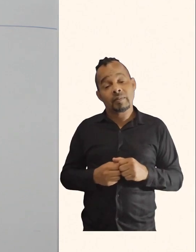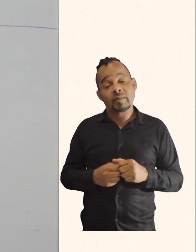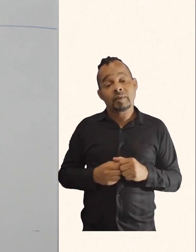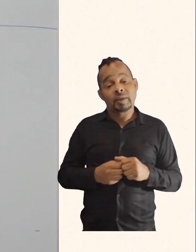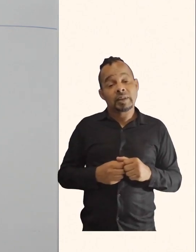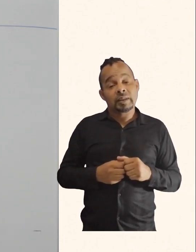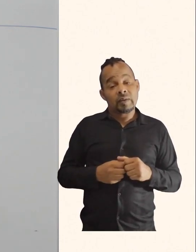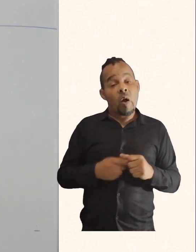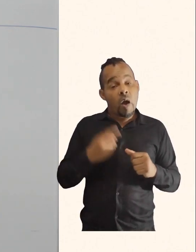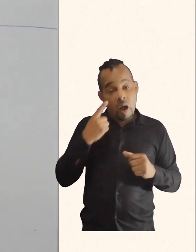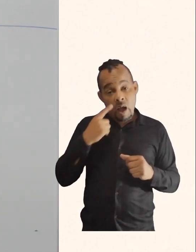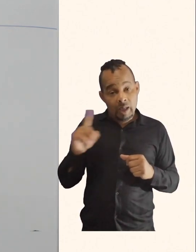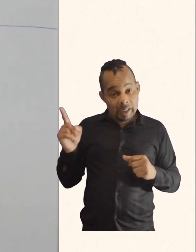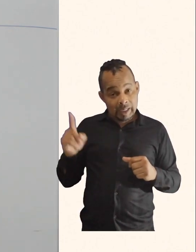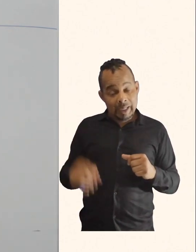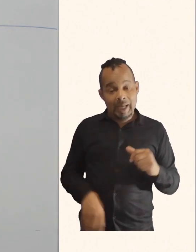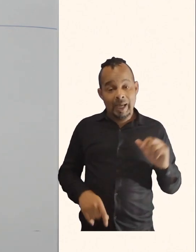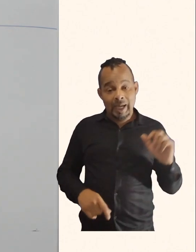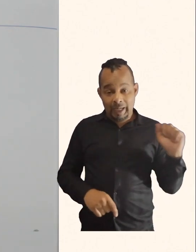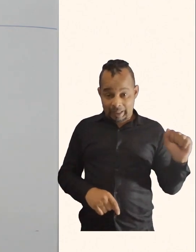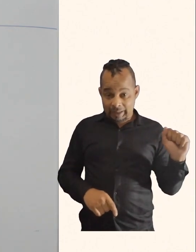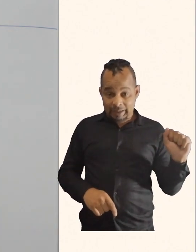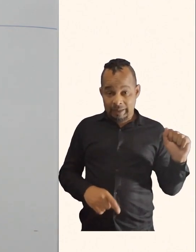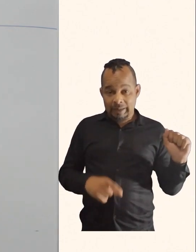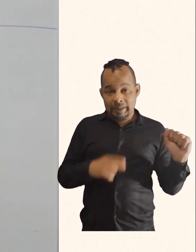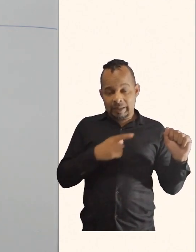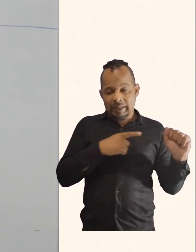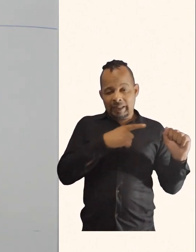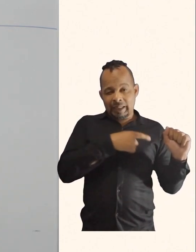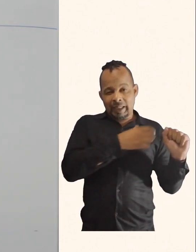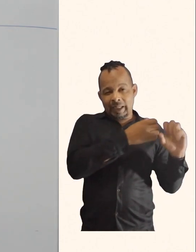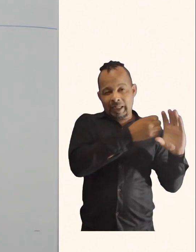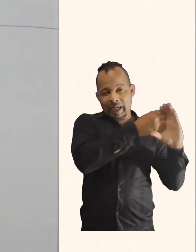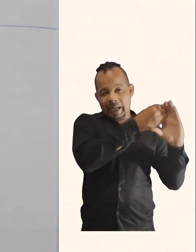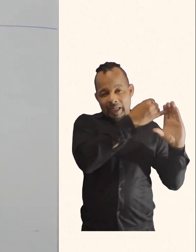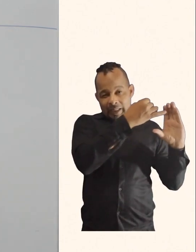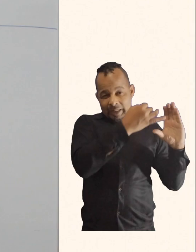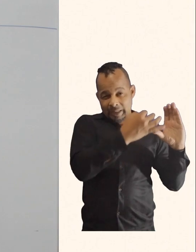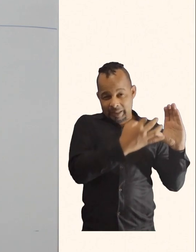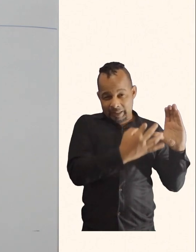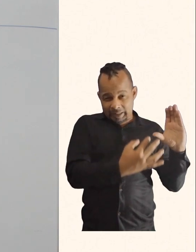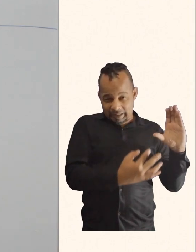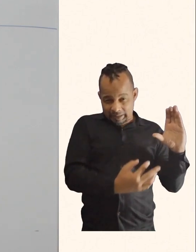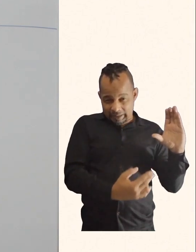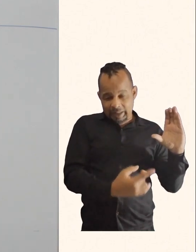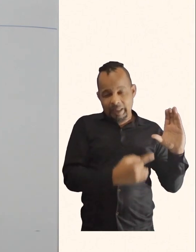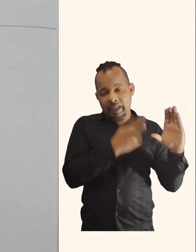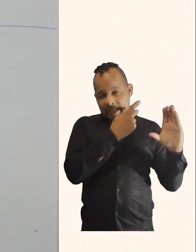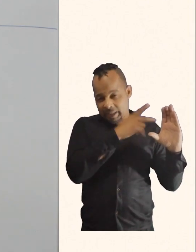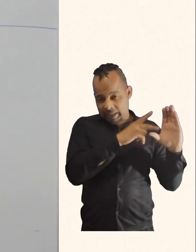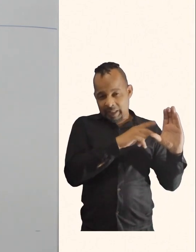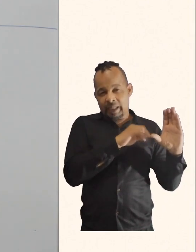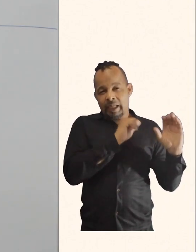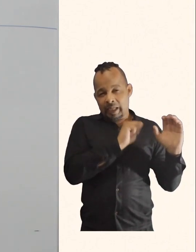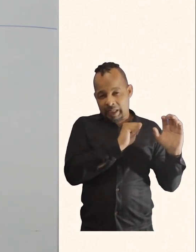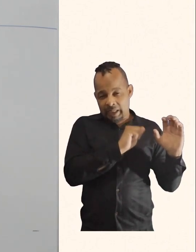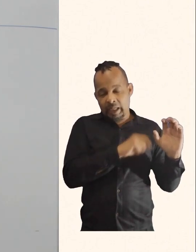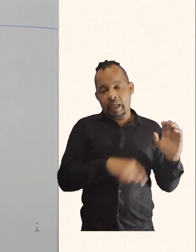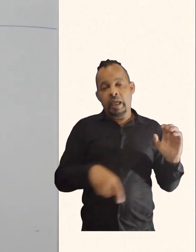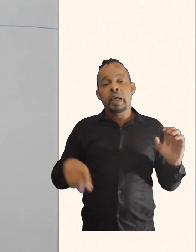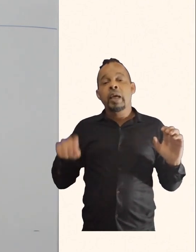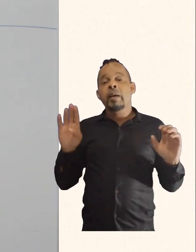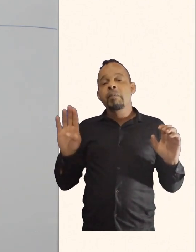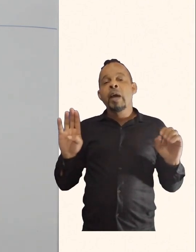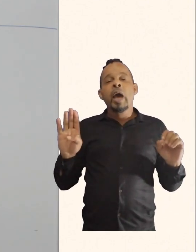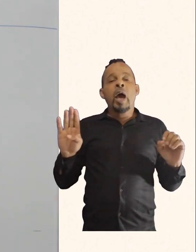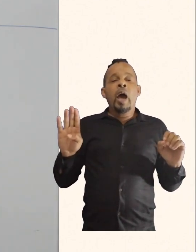eu tinha um ponto A com características A, posição A, velocidade A, energia potencial A,